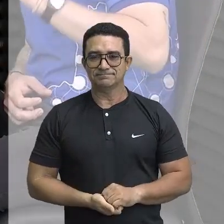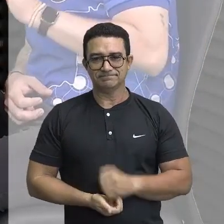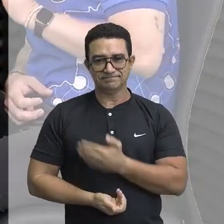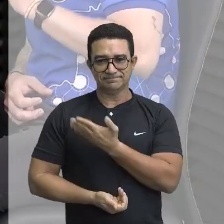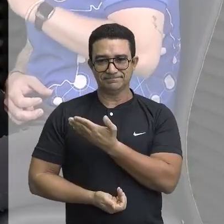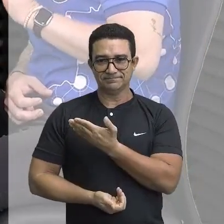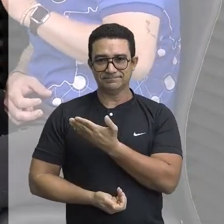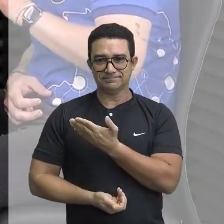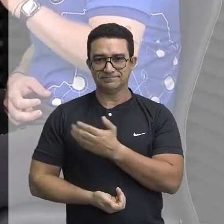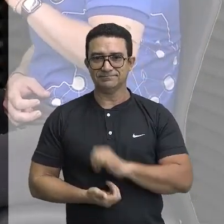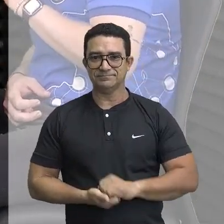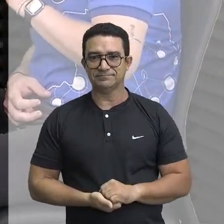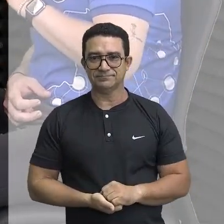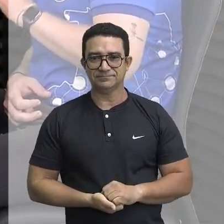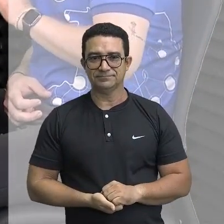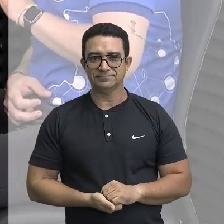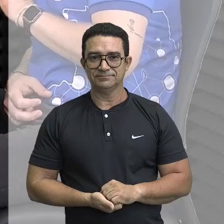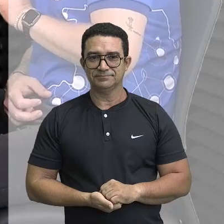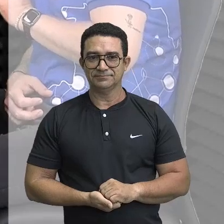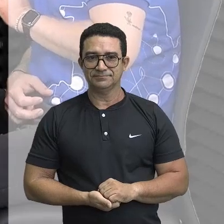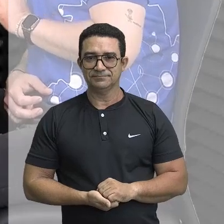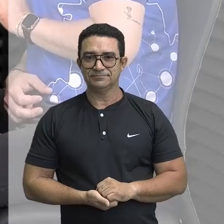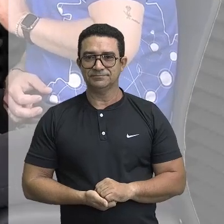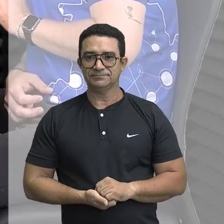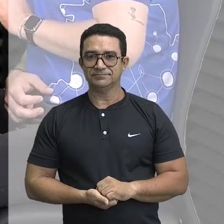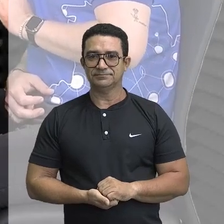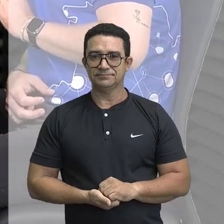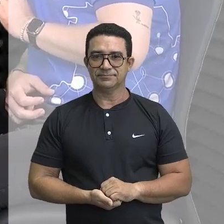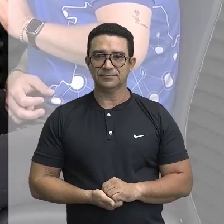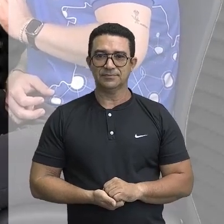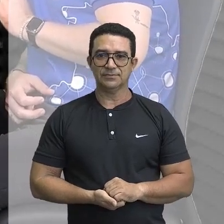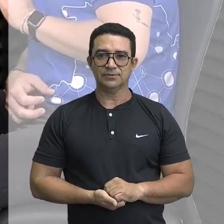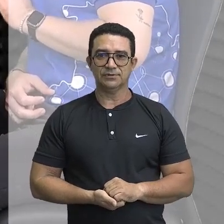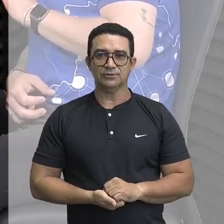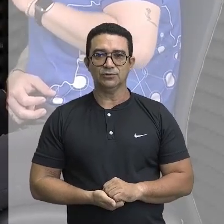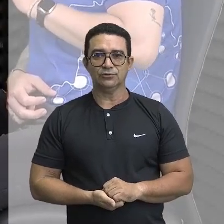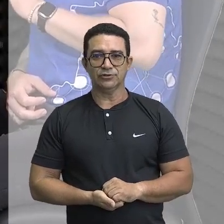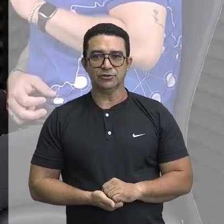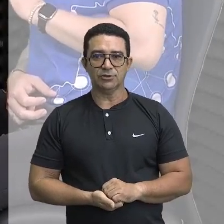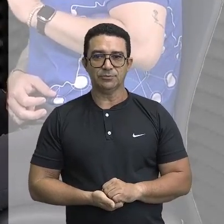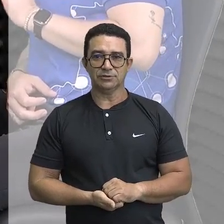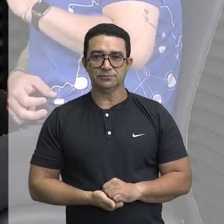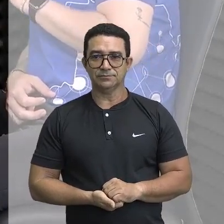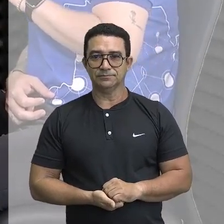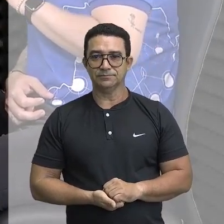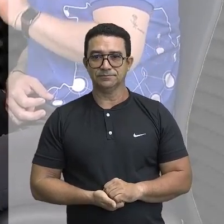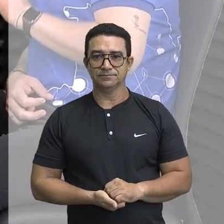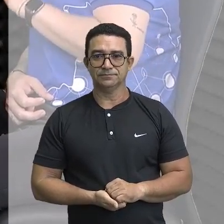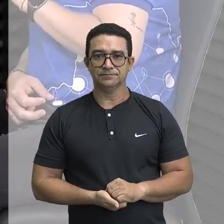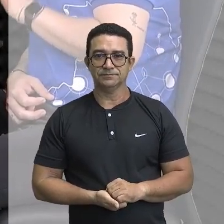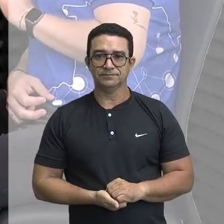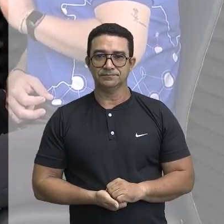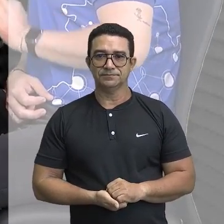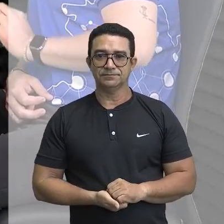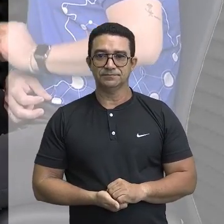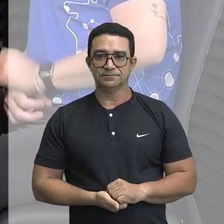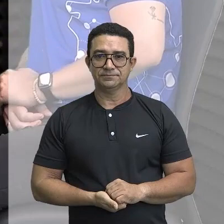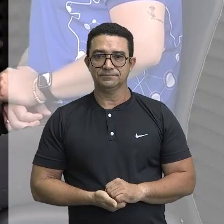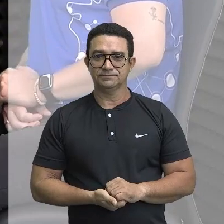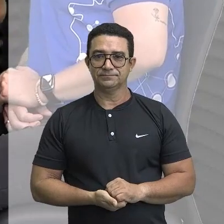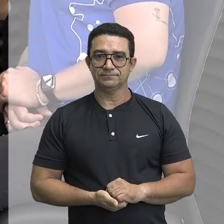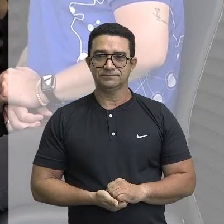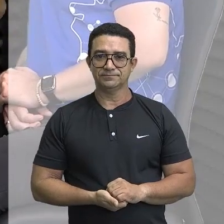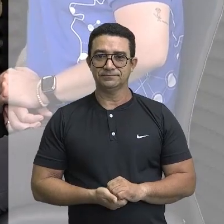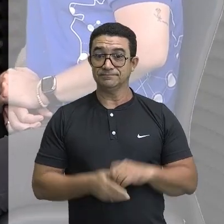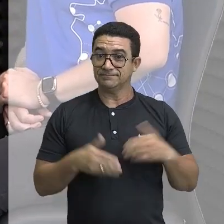Olha só, turma, a gente aqui agora de novo, no novo estúdio, né, professor? Exato. No nosso podcast, o Pod P de Vida, não é